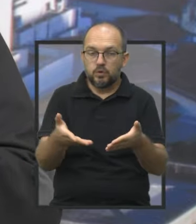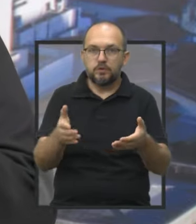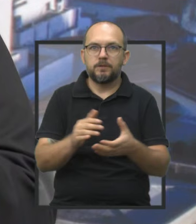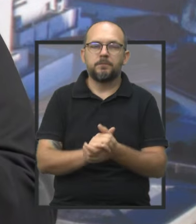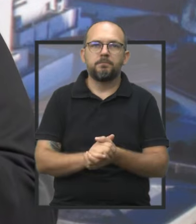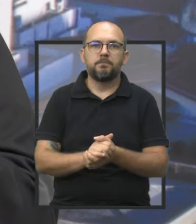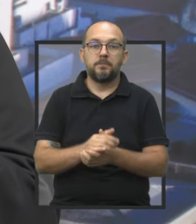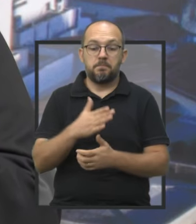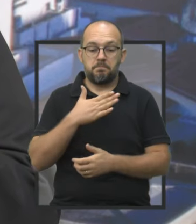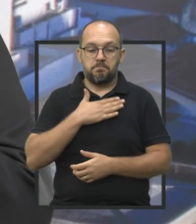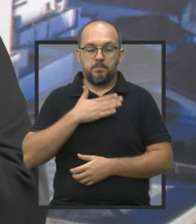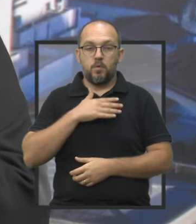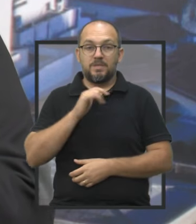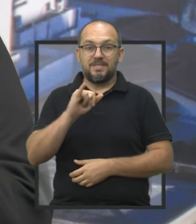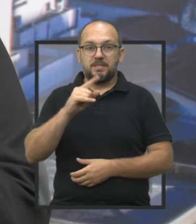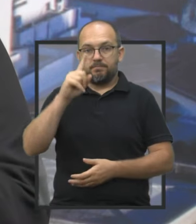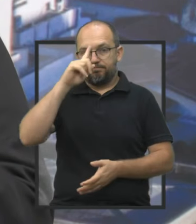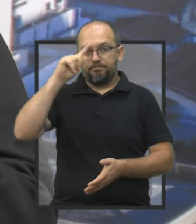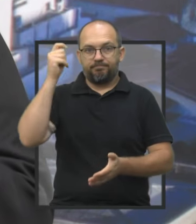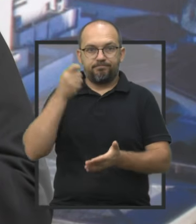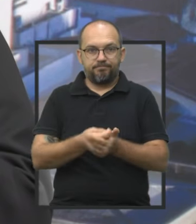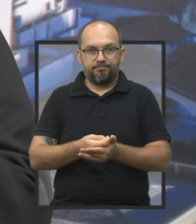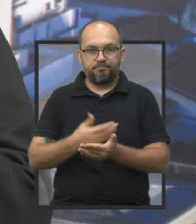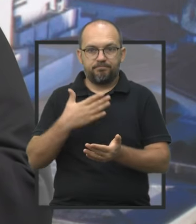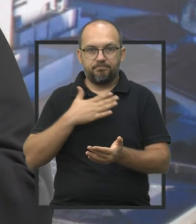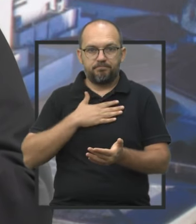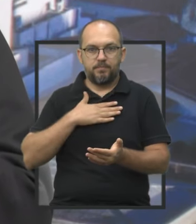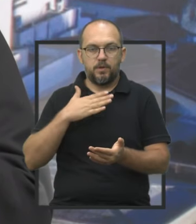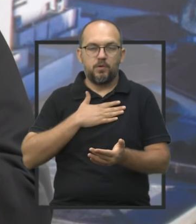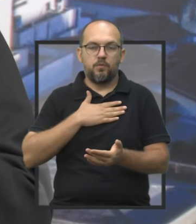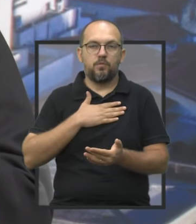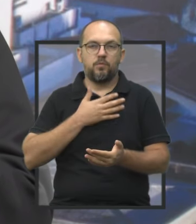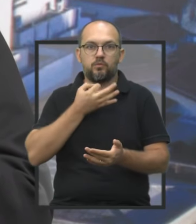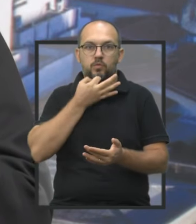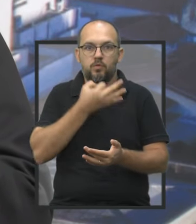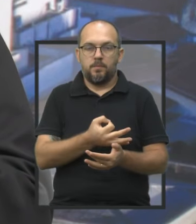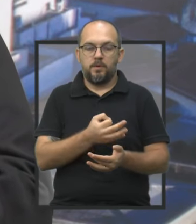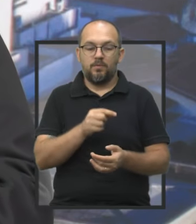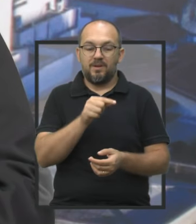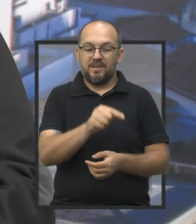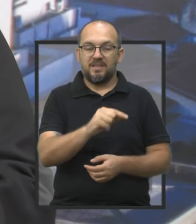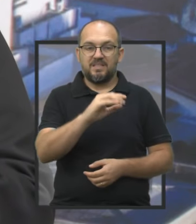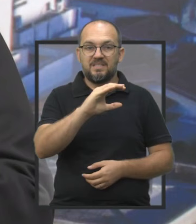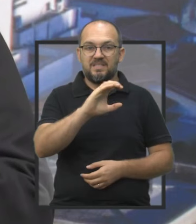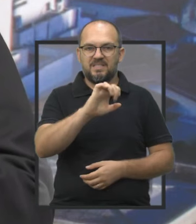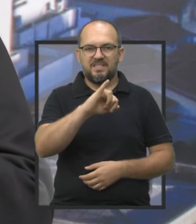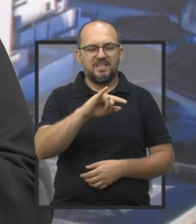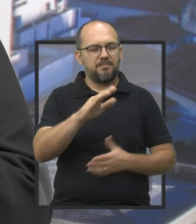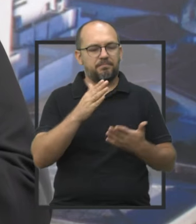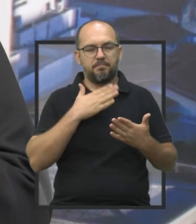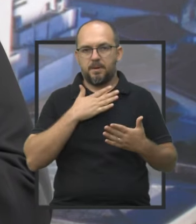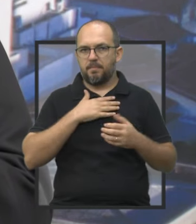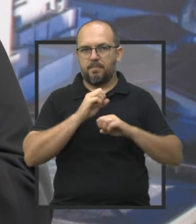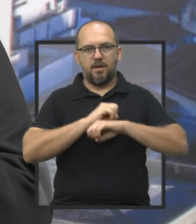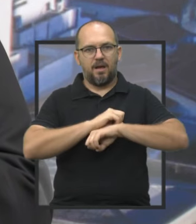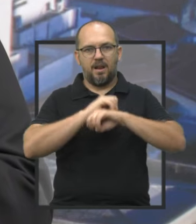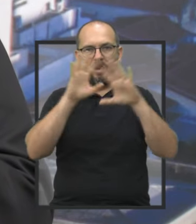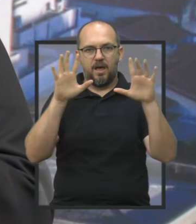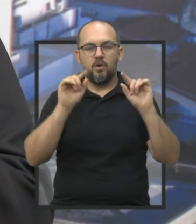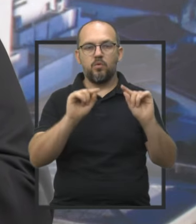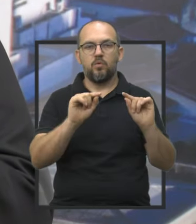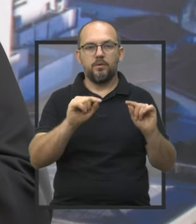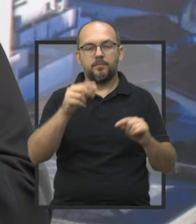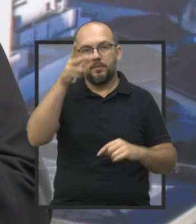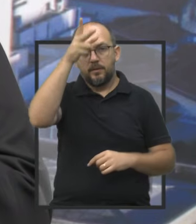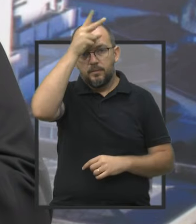que emitir o meu juízo prévio de valor, eu diria que nessa SEI ficou claro que o